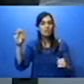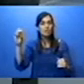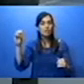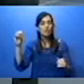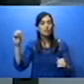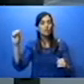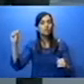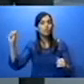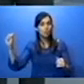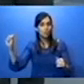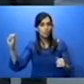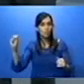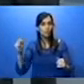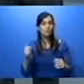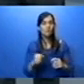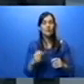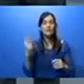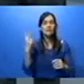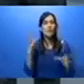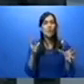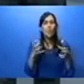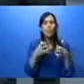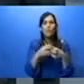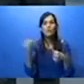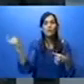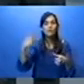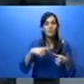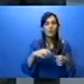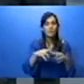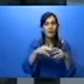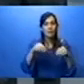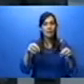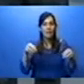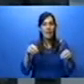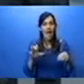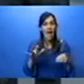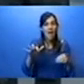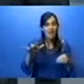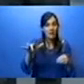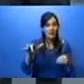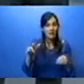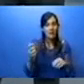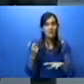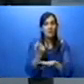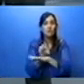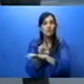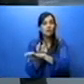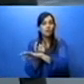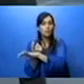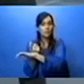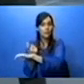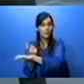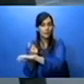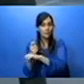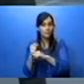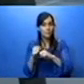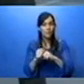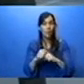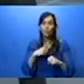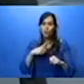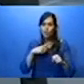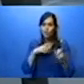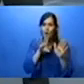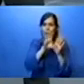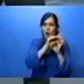os miriápodos? Aranhas e escorpiões. Não exatamente esses, mas percebam que uma cadeia alimentar estava se